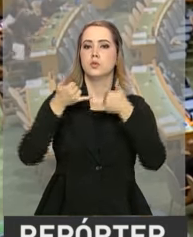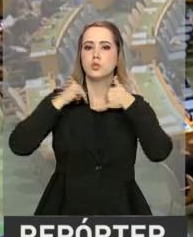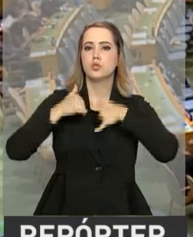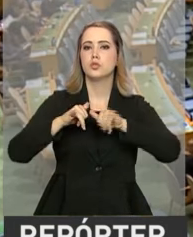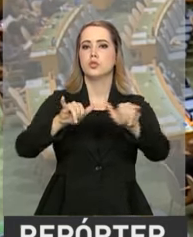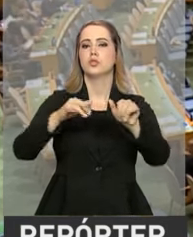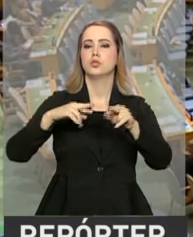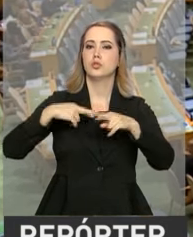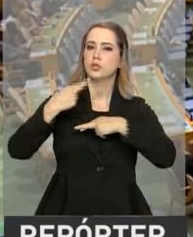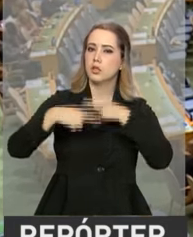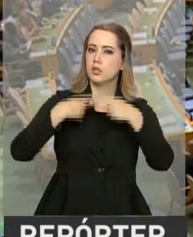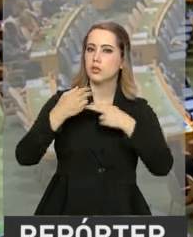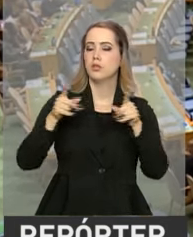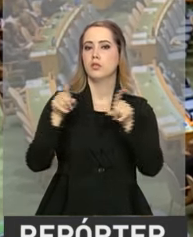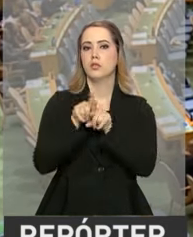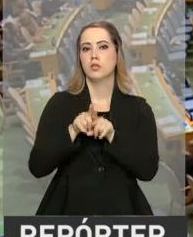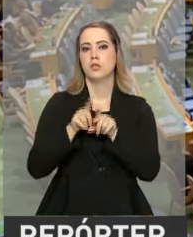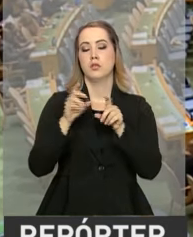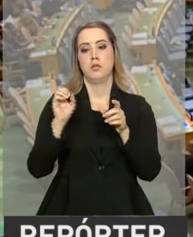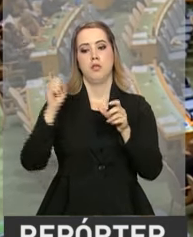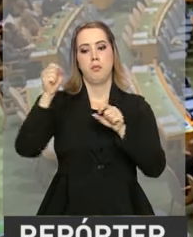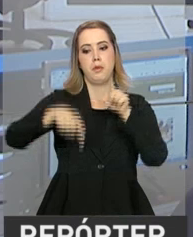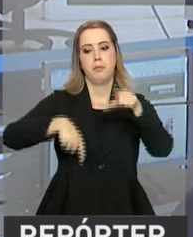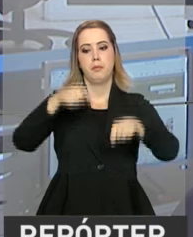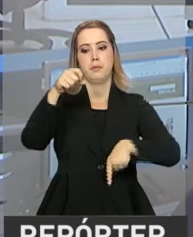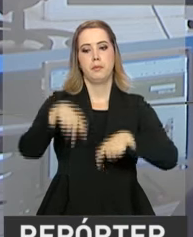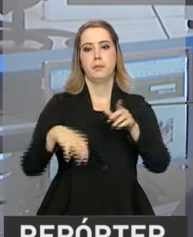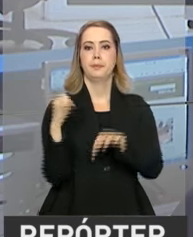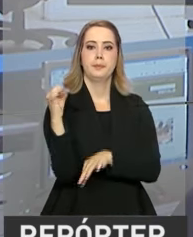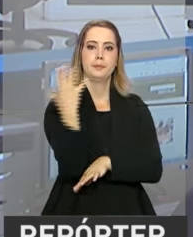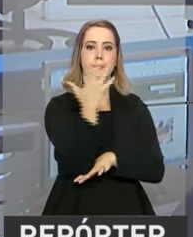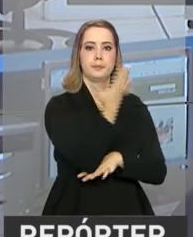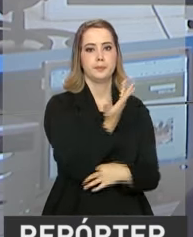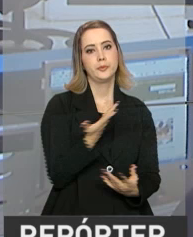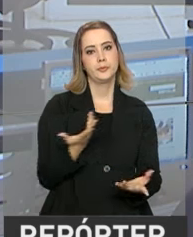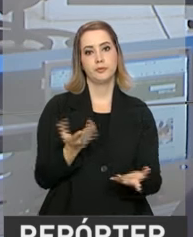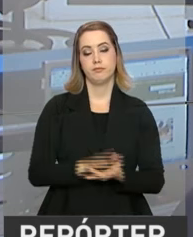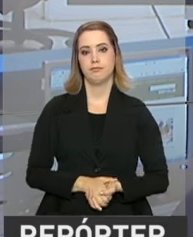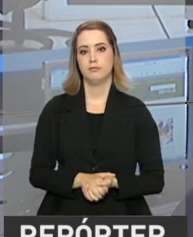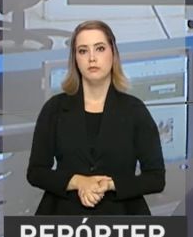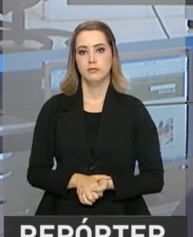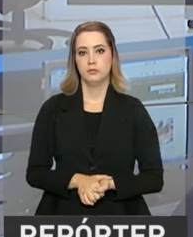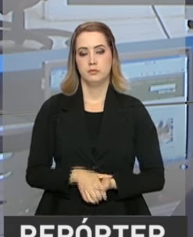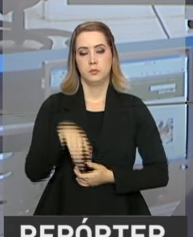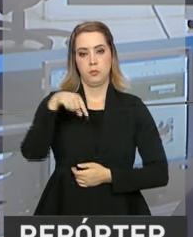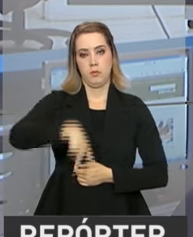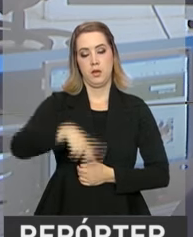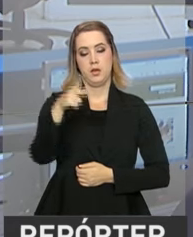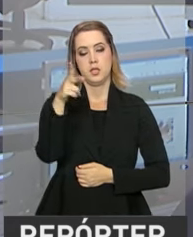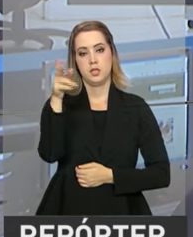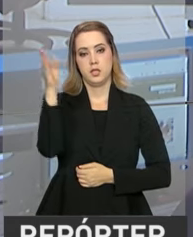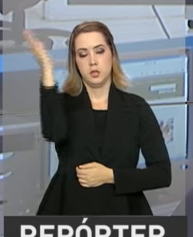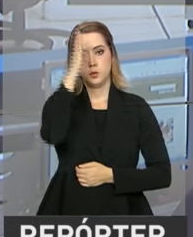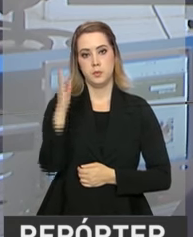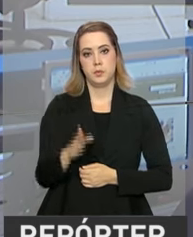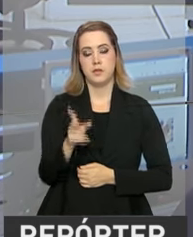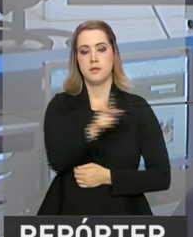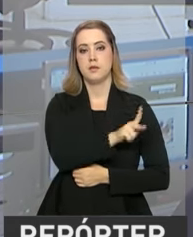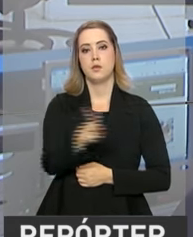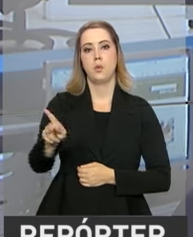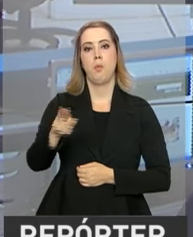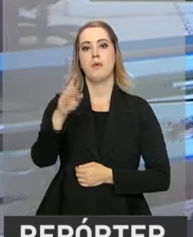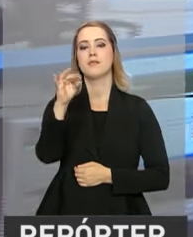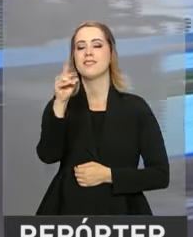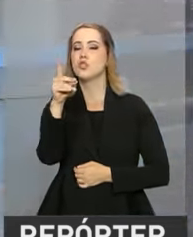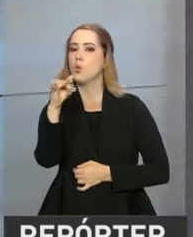renovável e recuperar áreas desmatadas. E aqui no Brasil, o presidente interino Rodrigo Maia tem compromisso em São